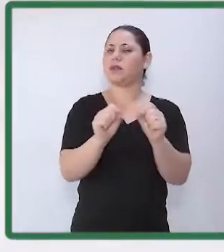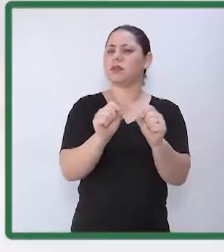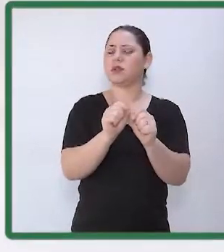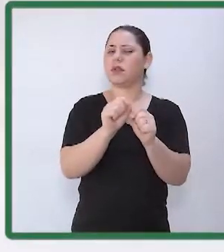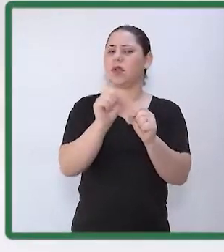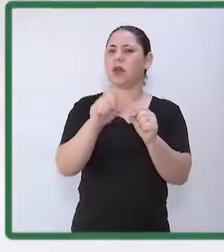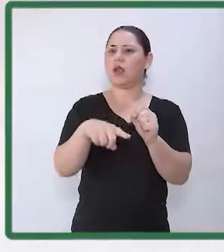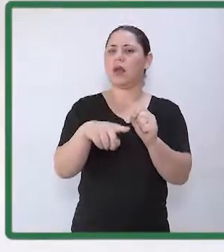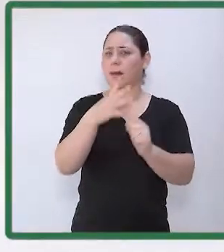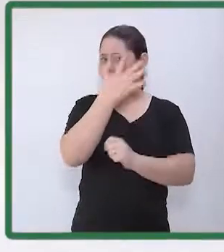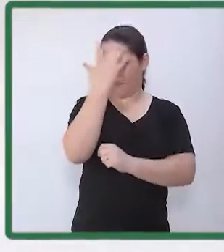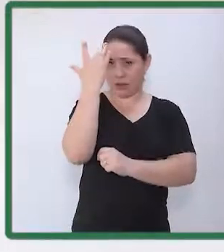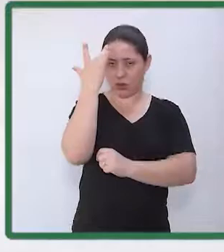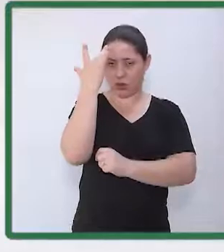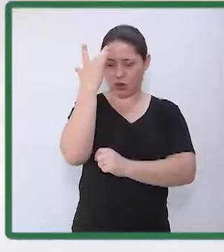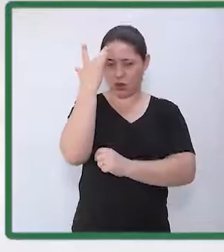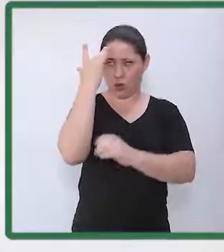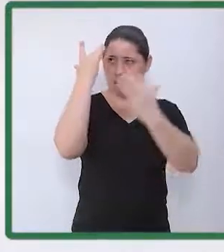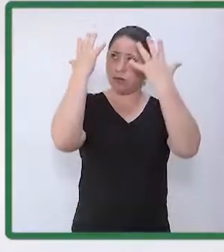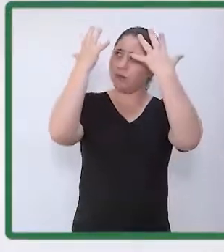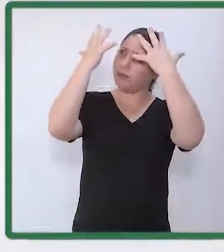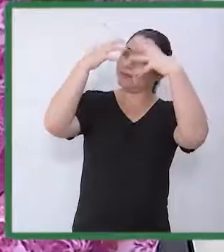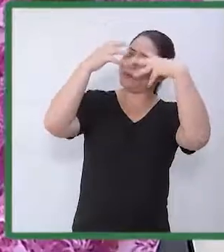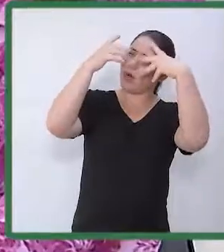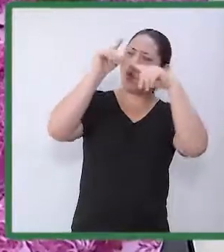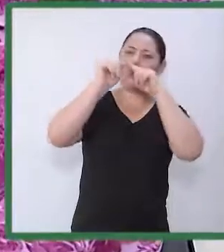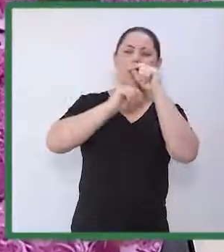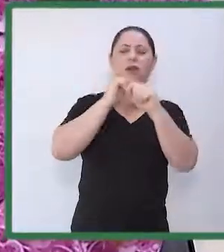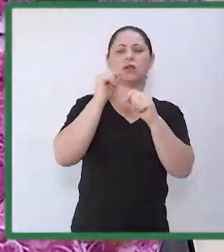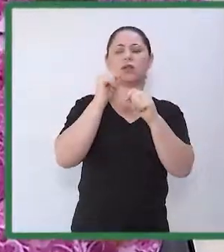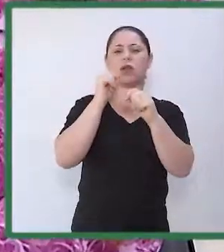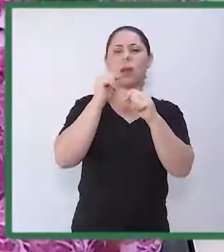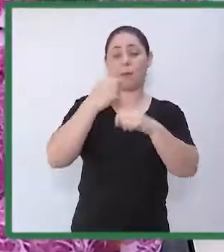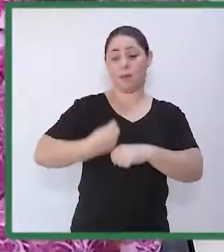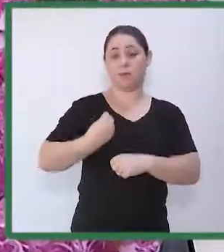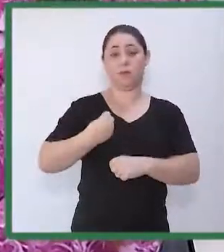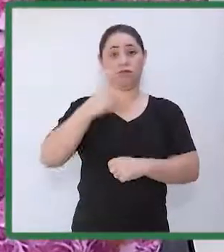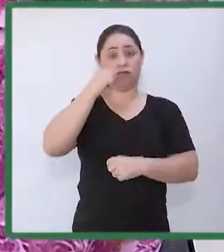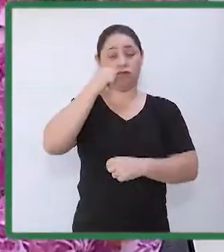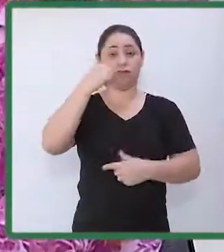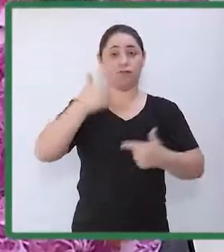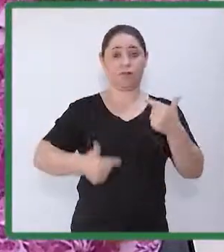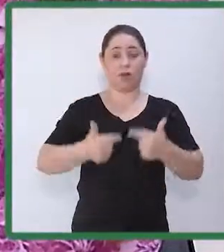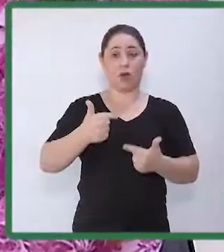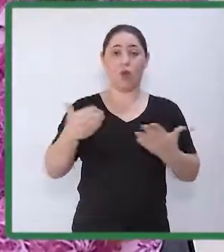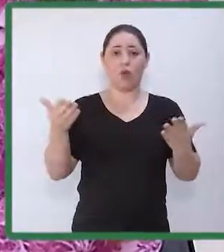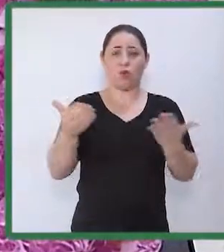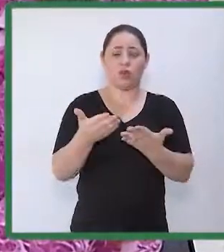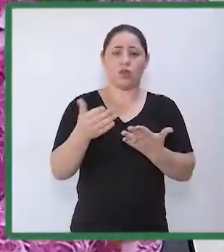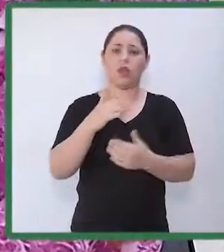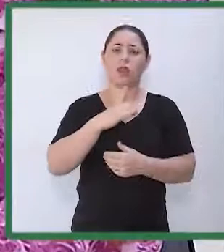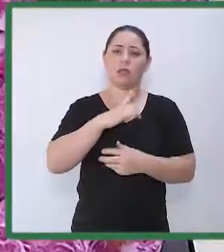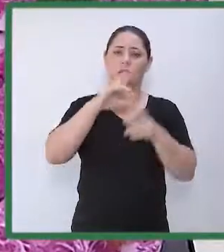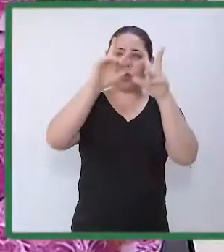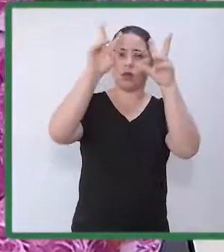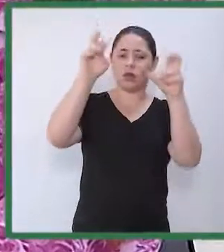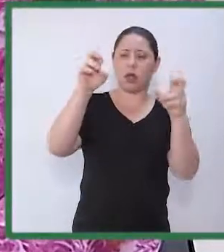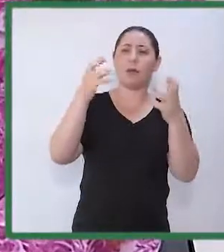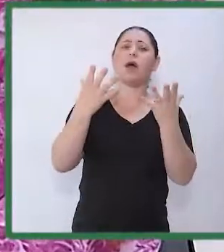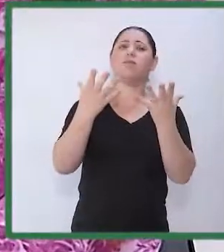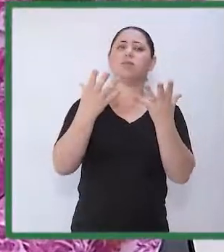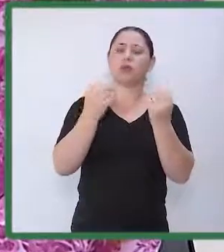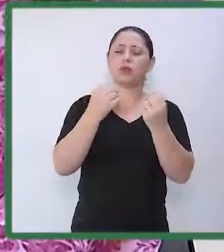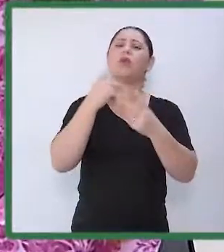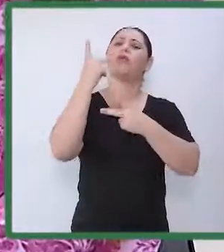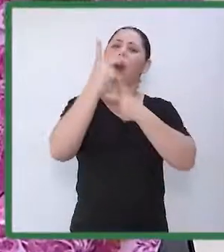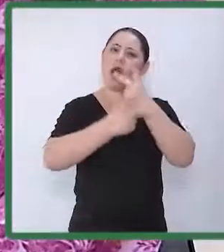fazer com que as pessoas possam refletir enquanto a participação da mulher na política. Apesar de hoje a gente ter esse tema já